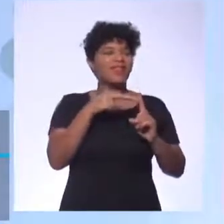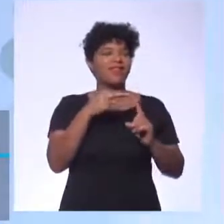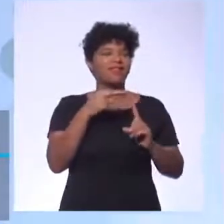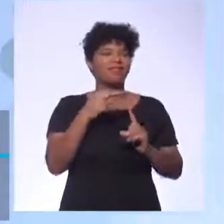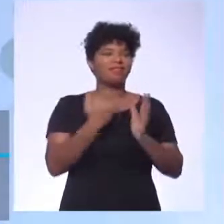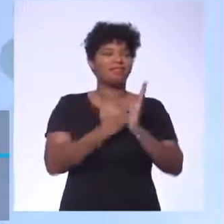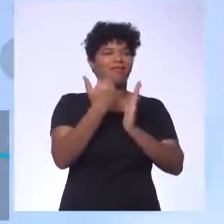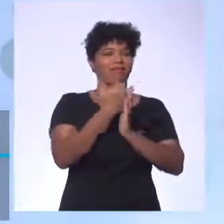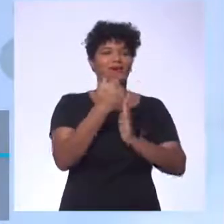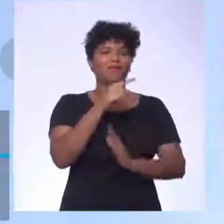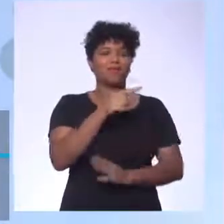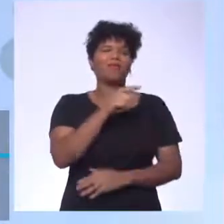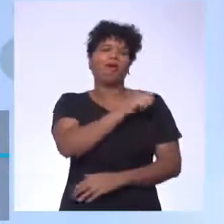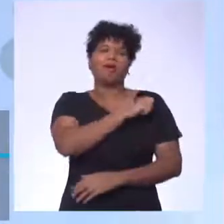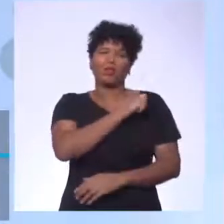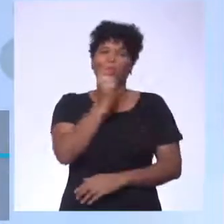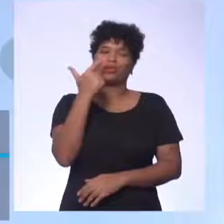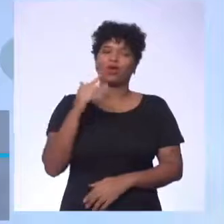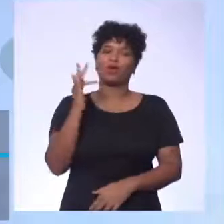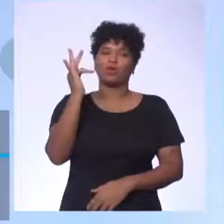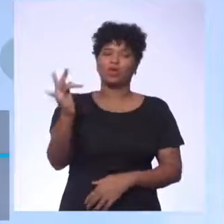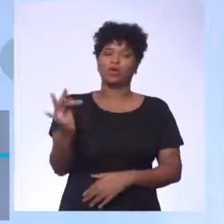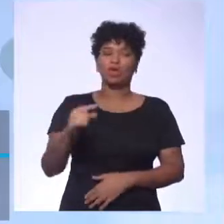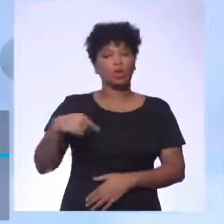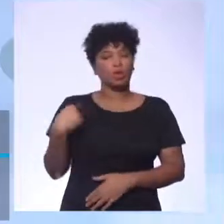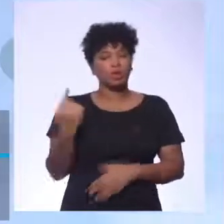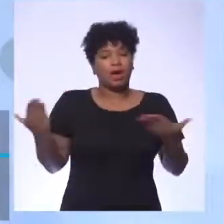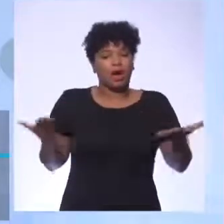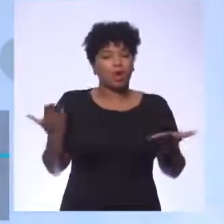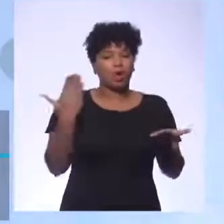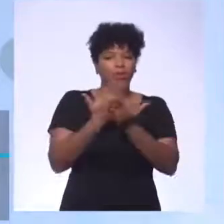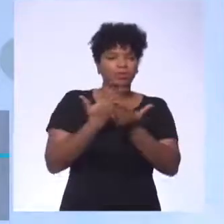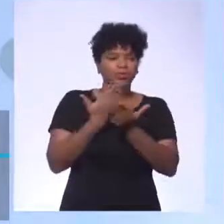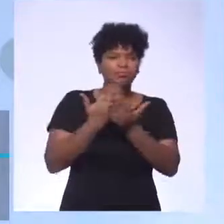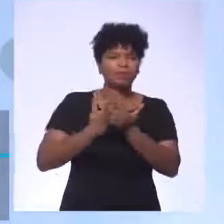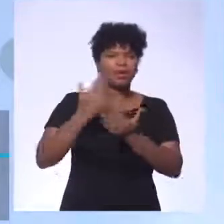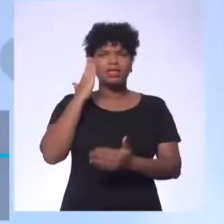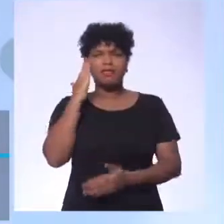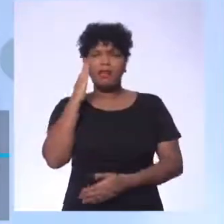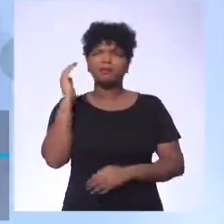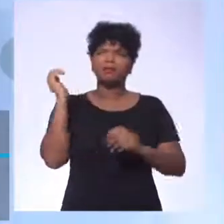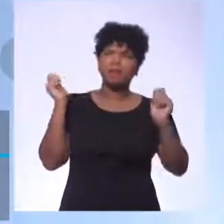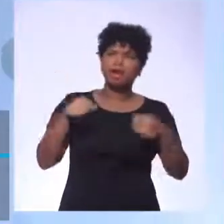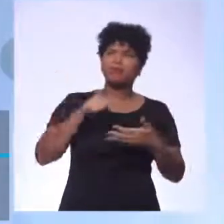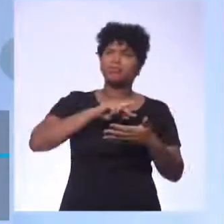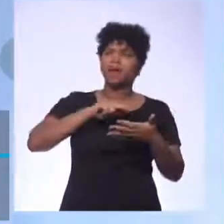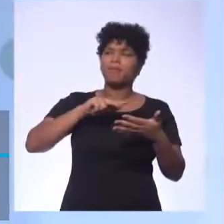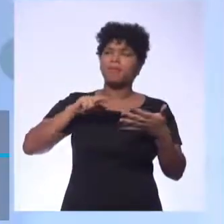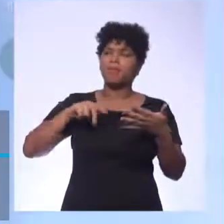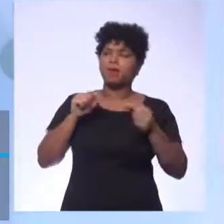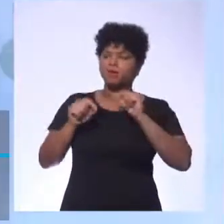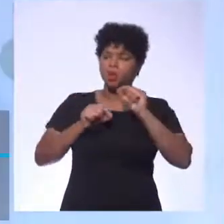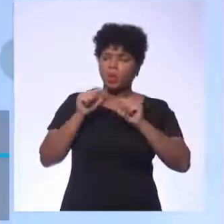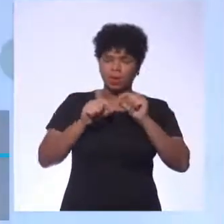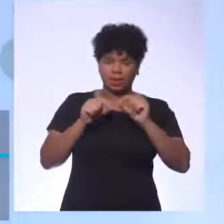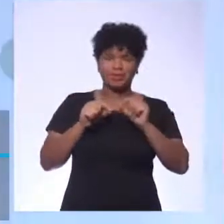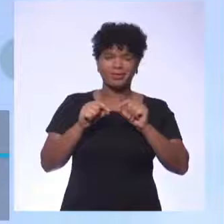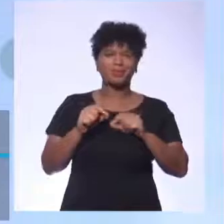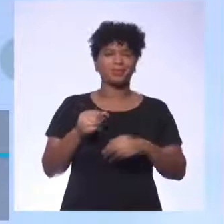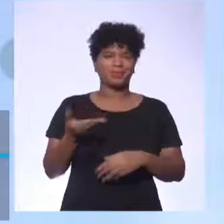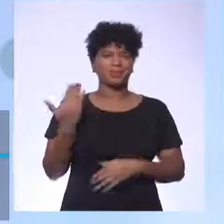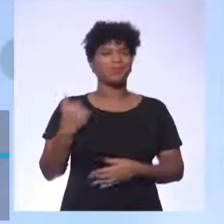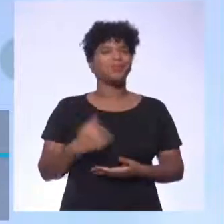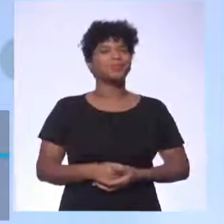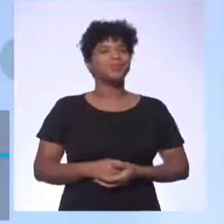Então, para isso que a gente está estudando, né? Para ver quais as possibilidades aí da gente trabalhar no nosso mundo aí. Muito